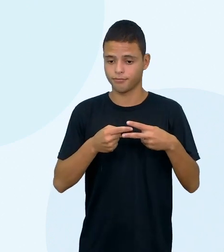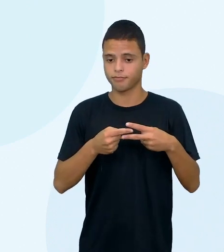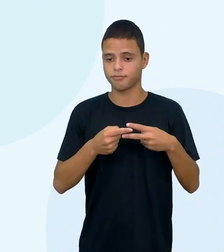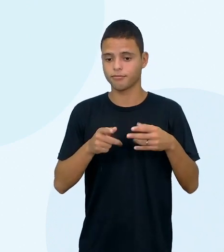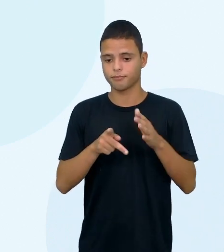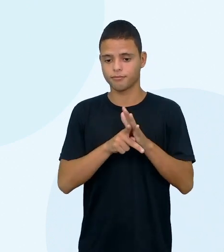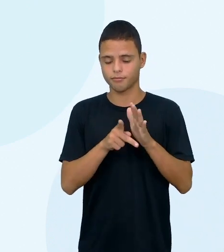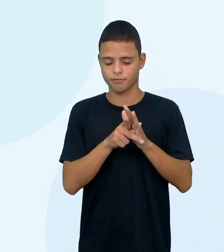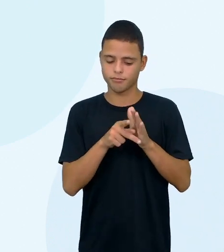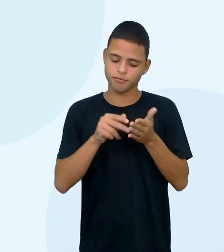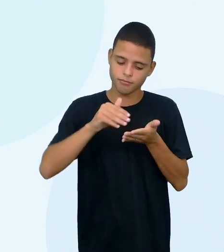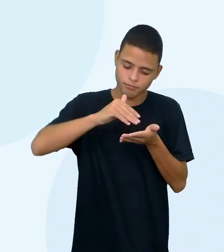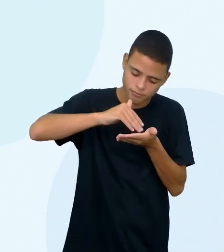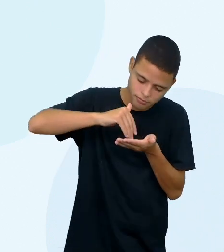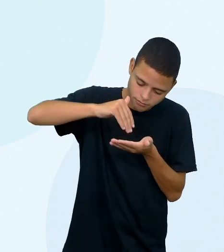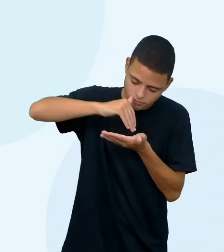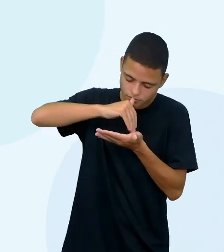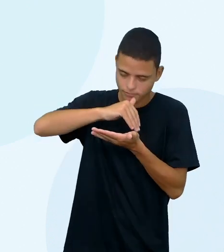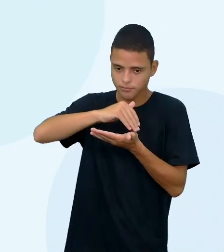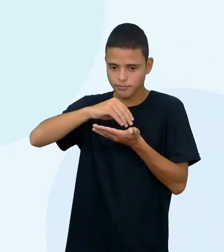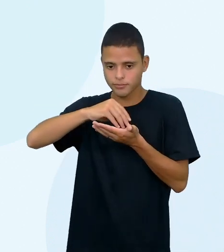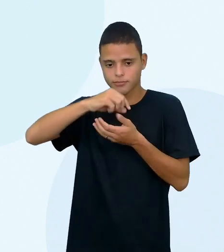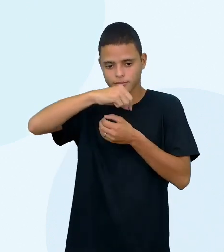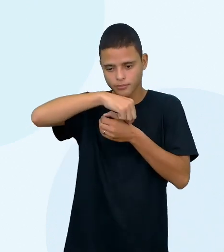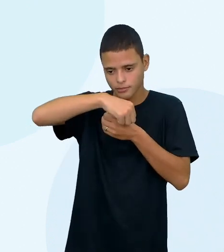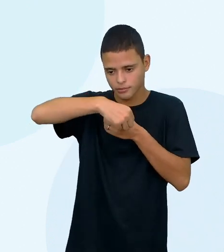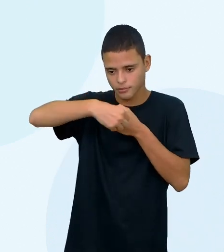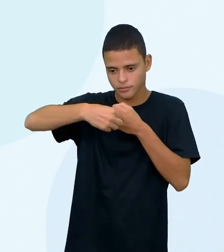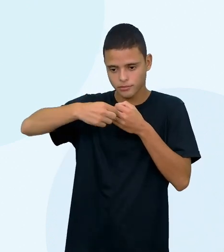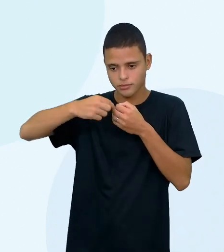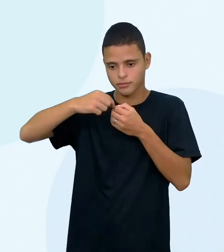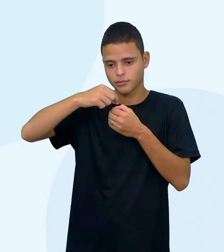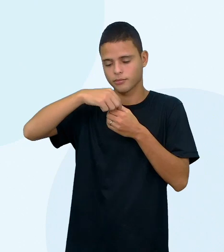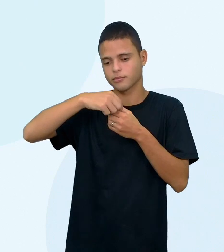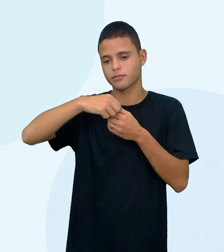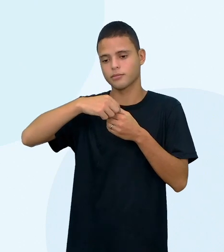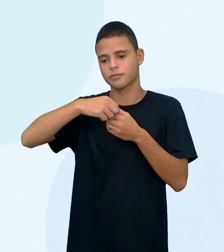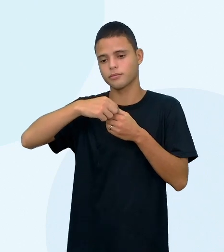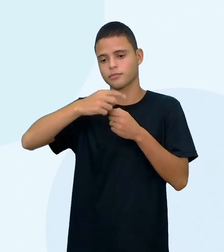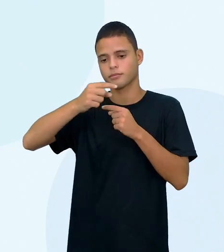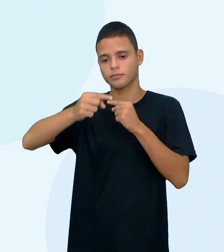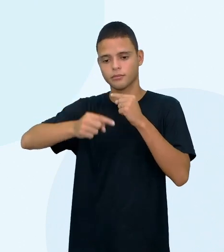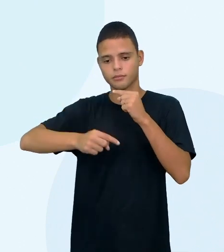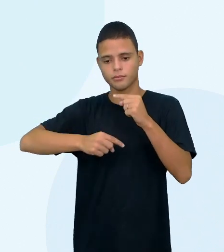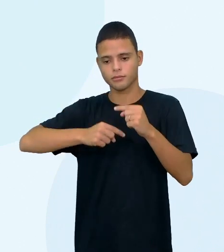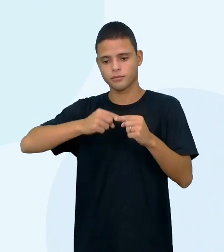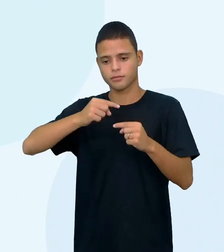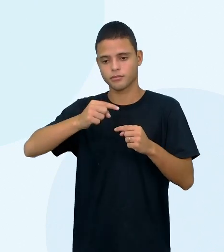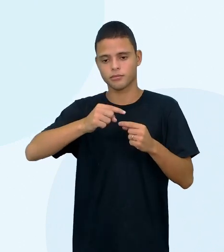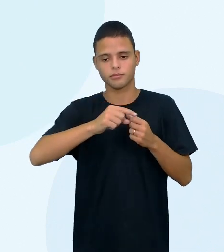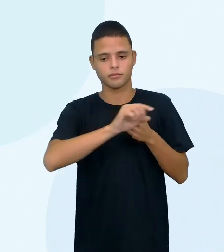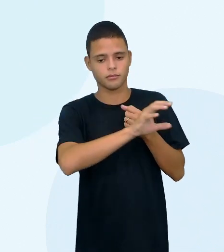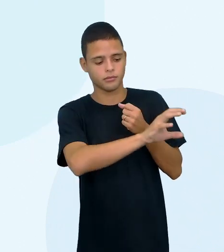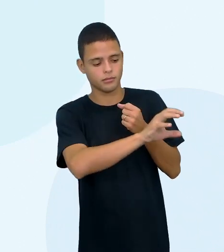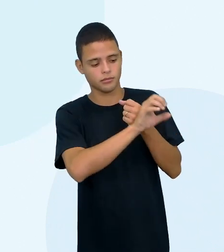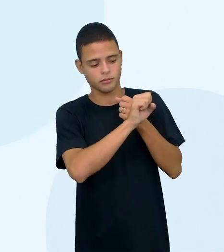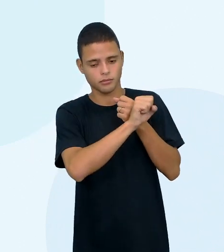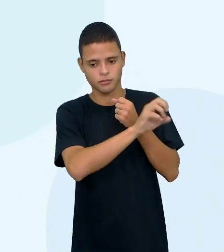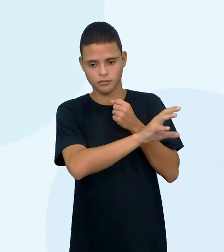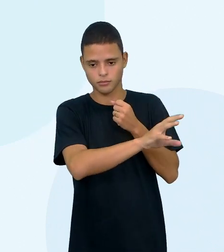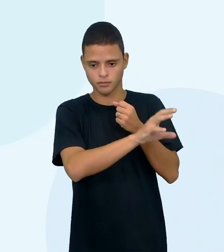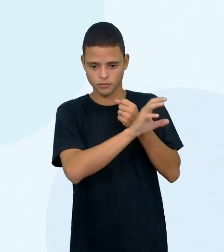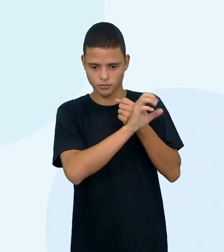chama ali de subprodutos menores ou moléculas menores, e aí esses subprodutos então, eles